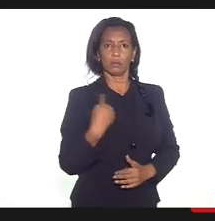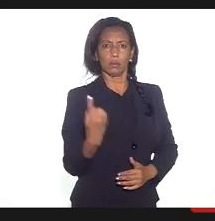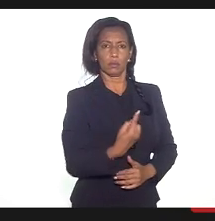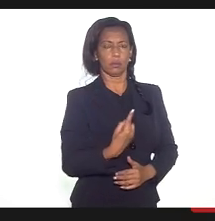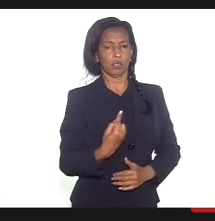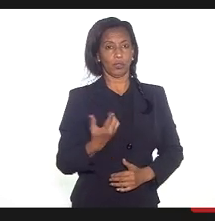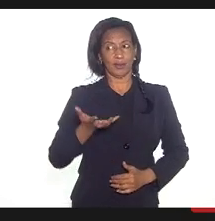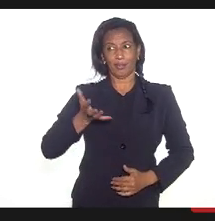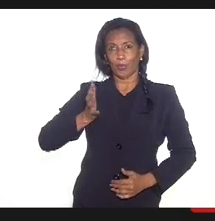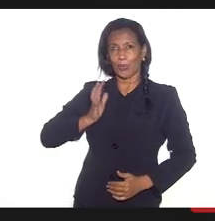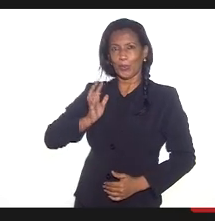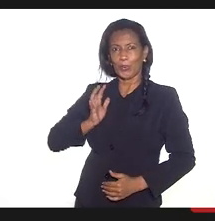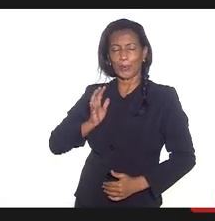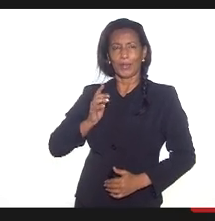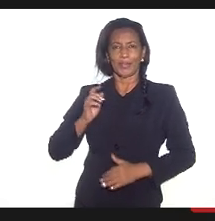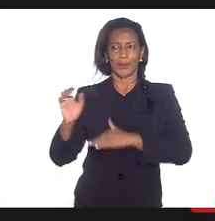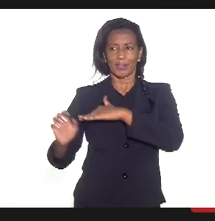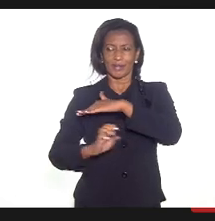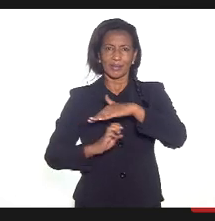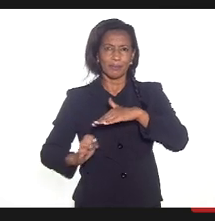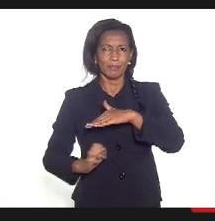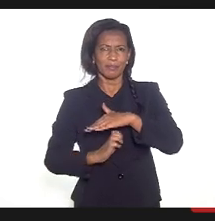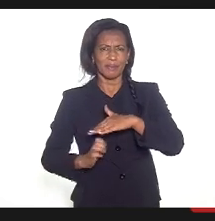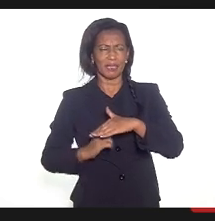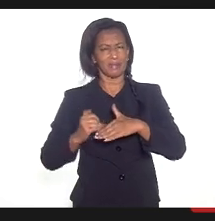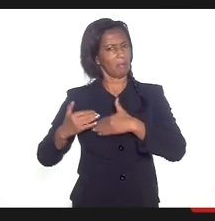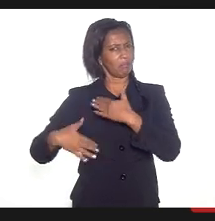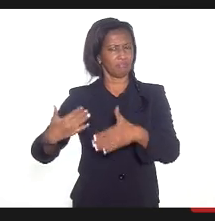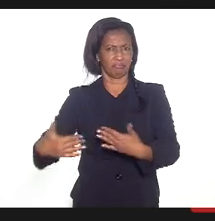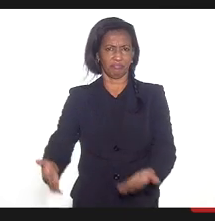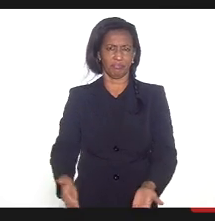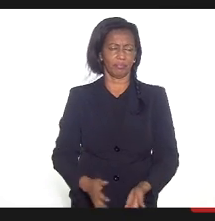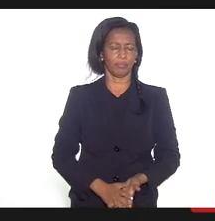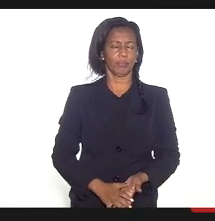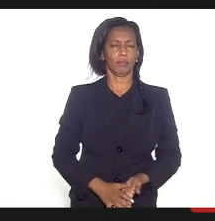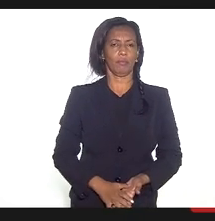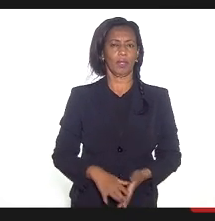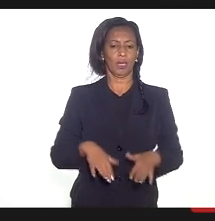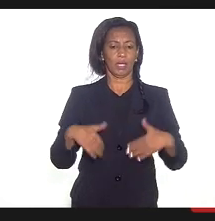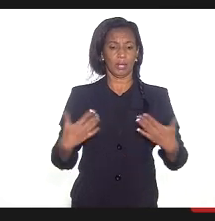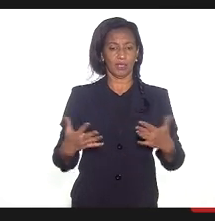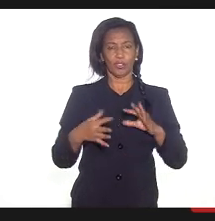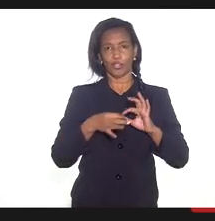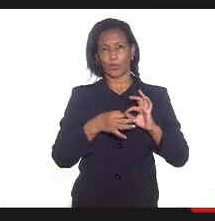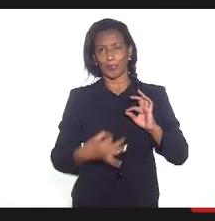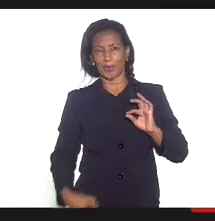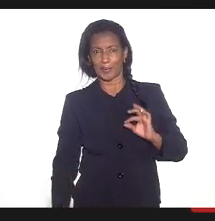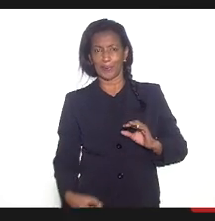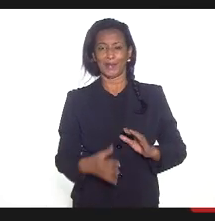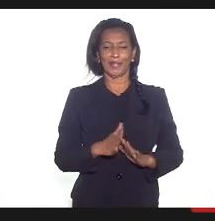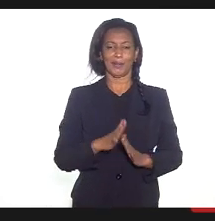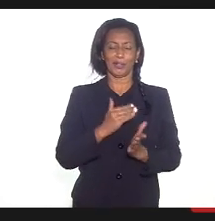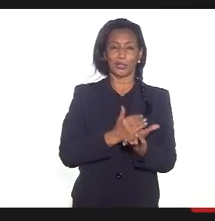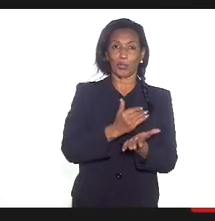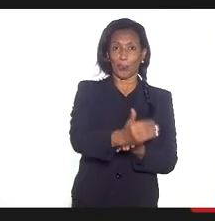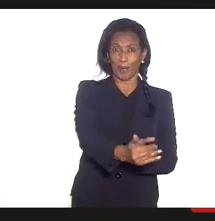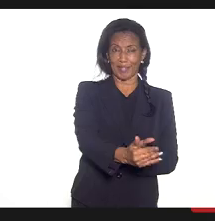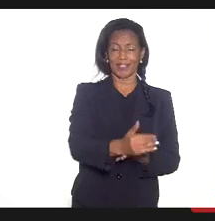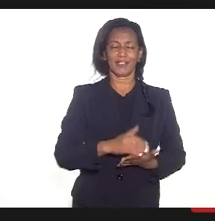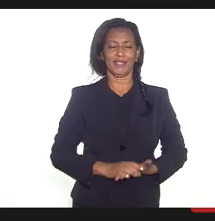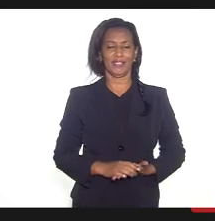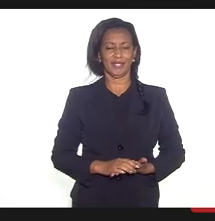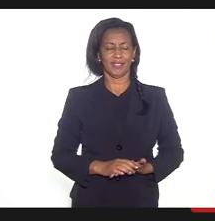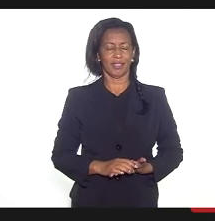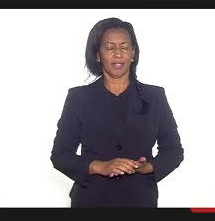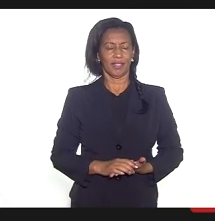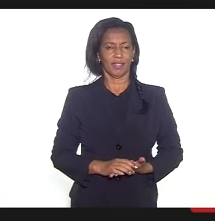das nossas riquezas, das nossas empresas, e por aí vai. Então, gente, eu já estou me alongando muito, porque quando a gente começa, né, a